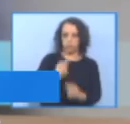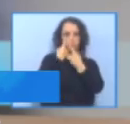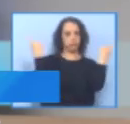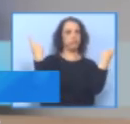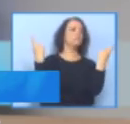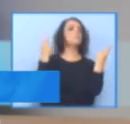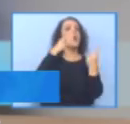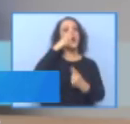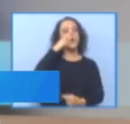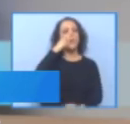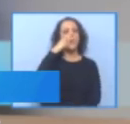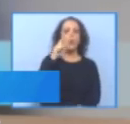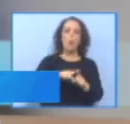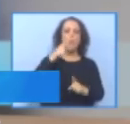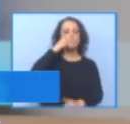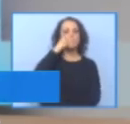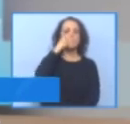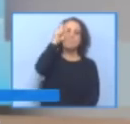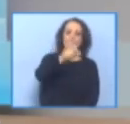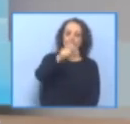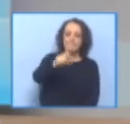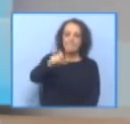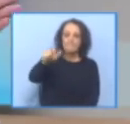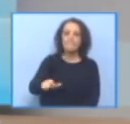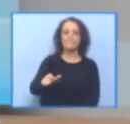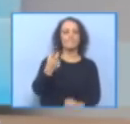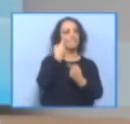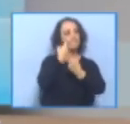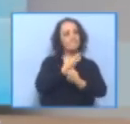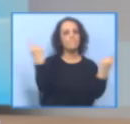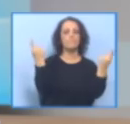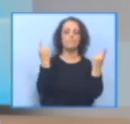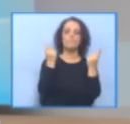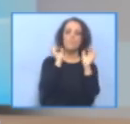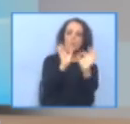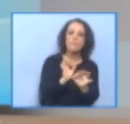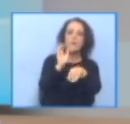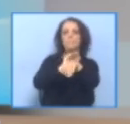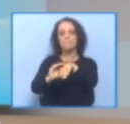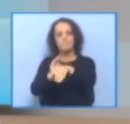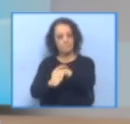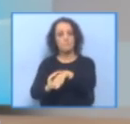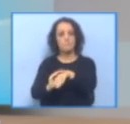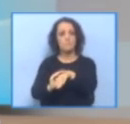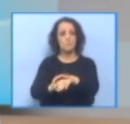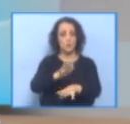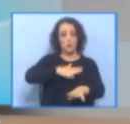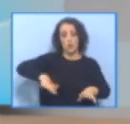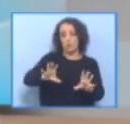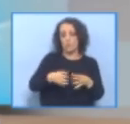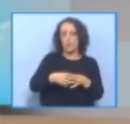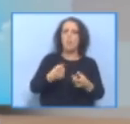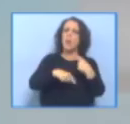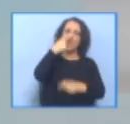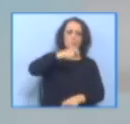visível, de humano e de, enfim, de visibilidade dos afetos. Nós somos uma comunidade, não é? E os portugueses